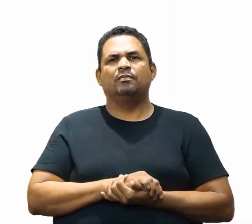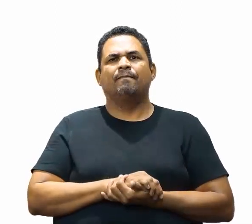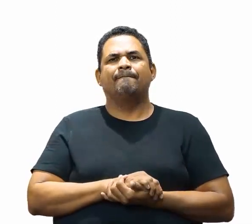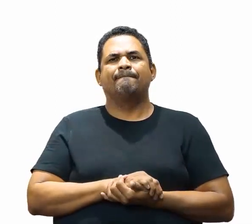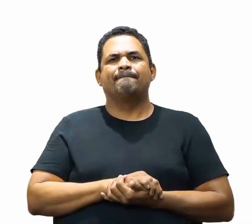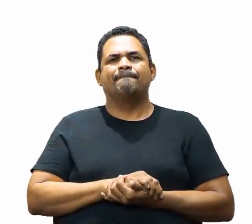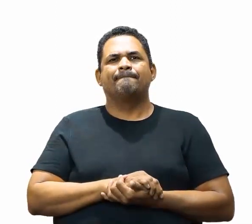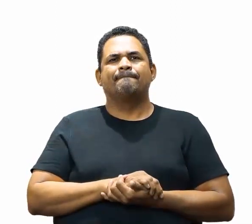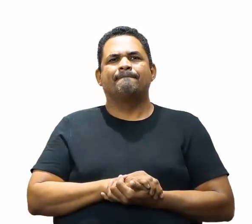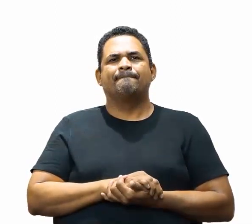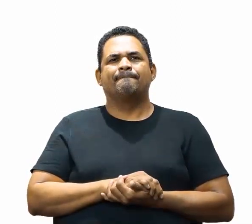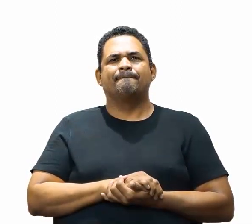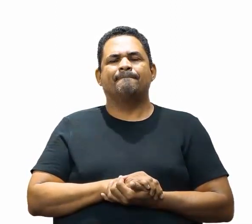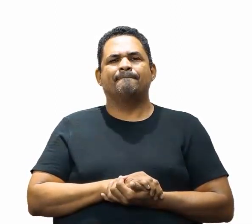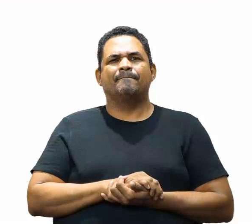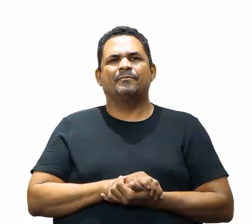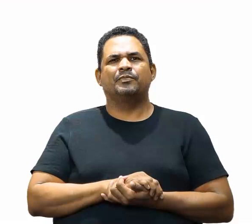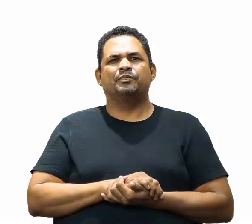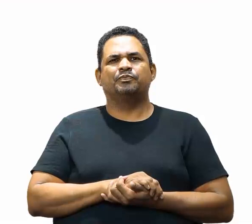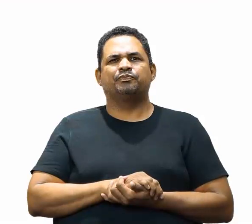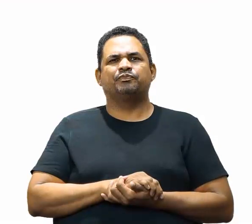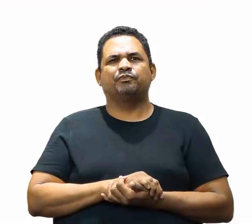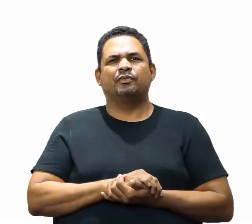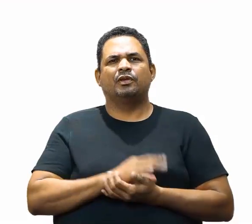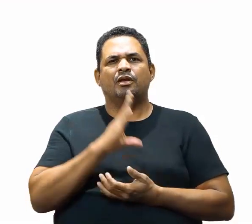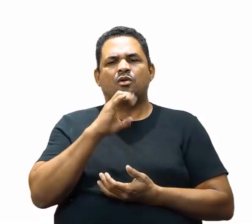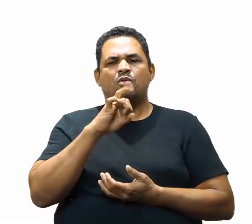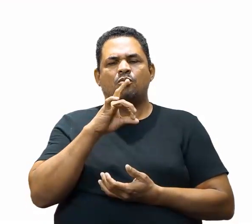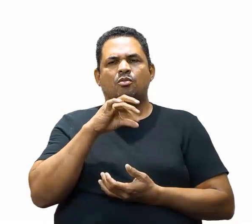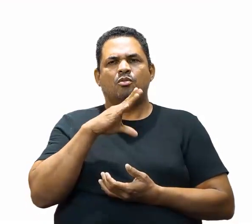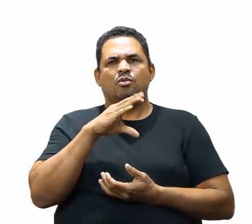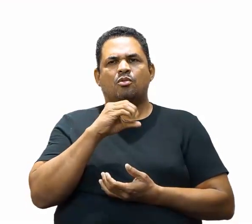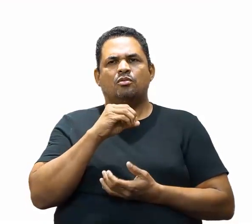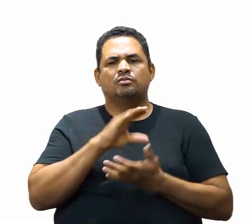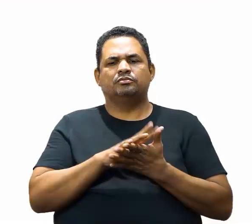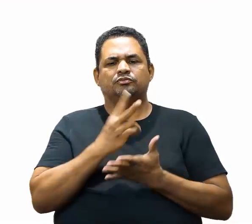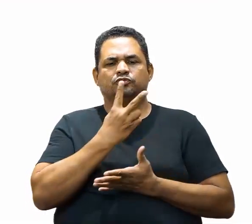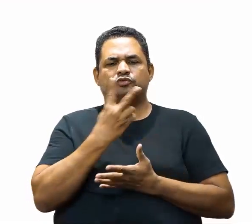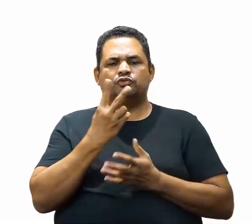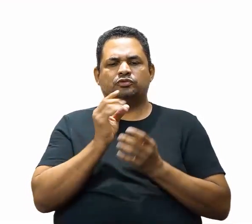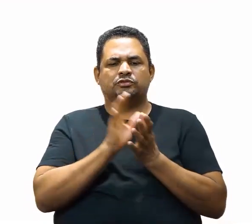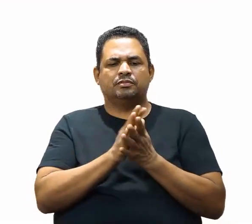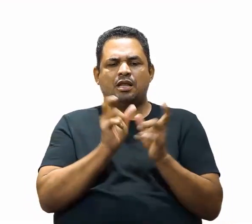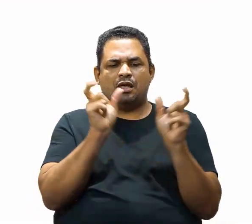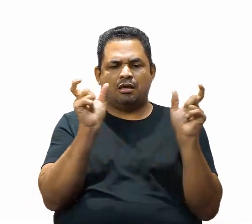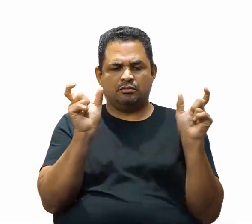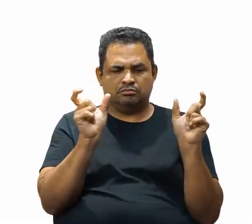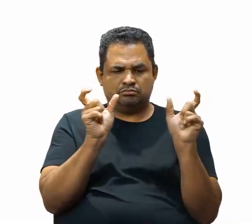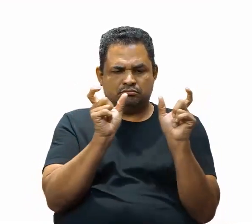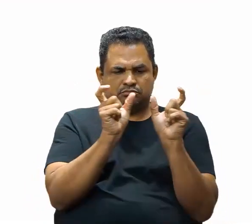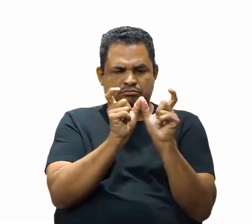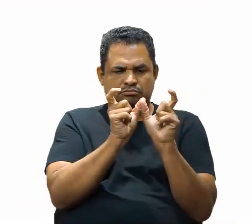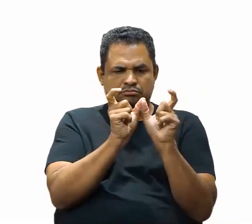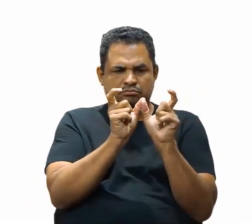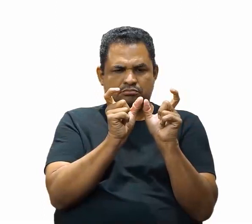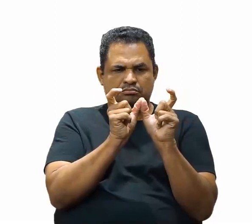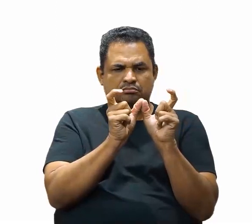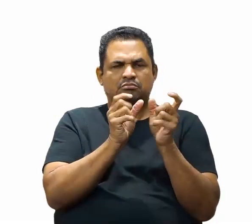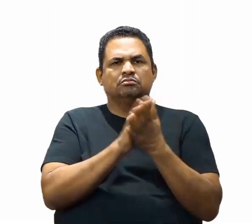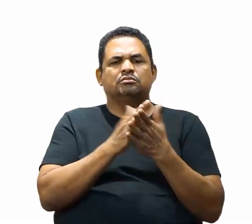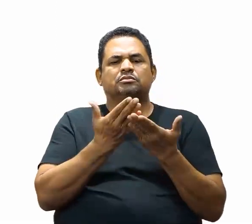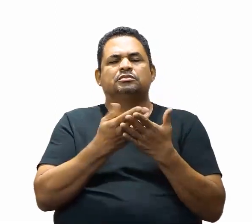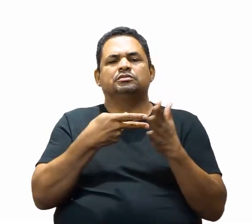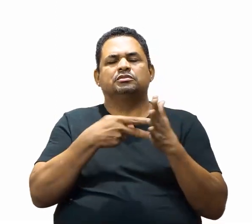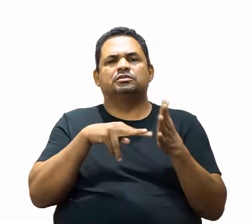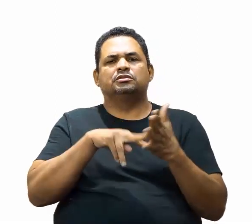é sempre bom lembrar que o composto, ele são duas palavras juntas com o significado de um objeto ou de